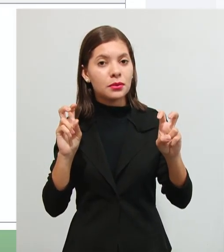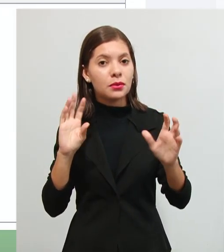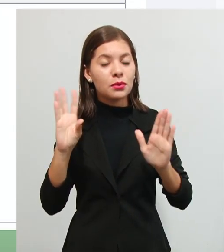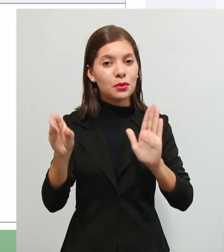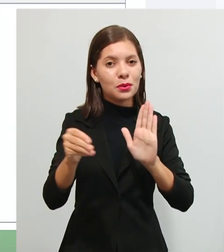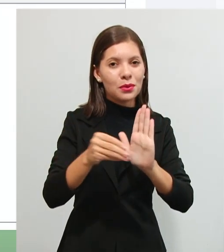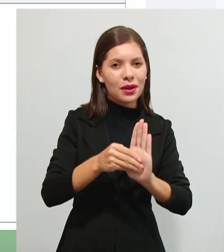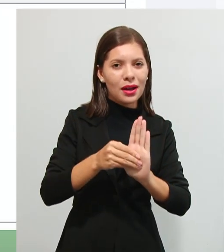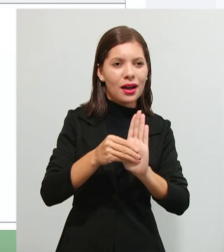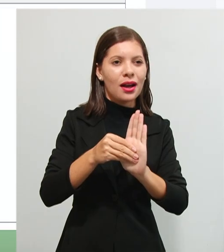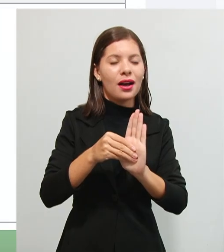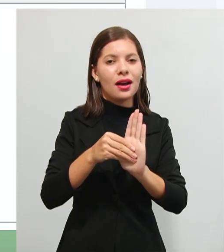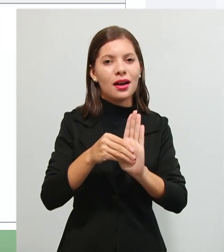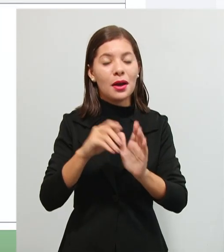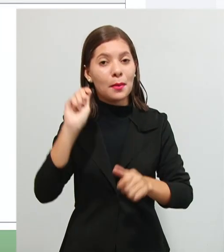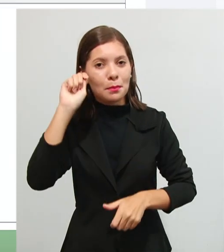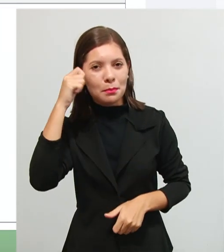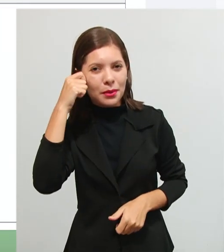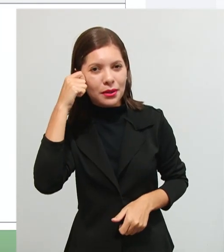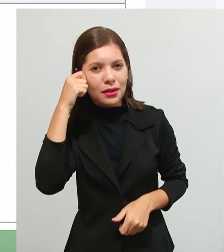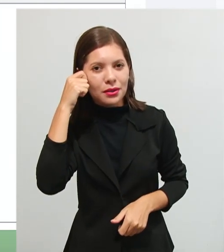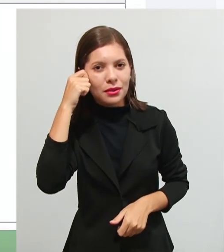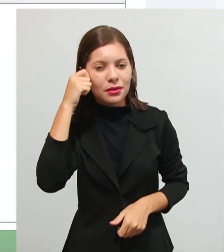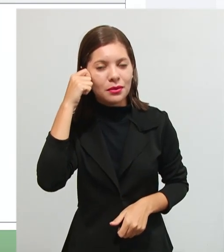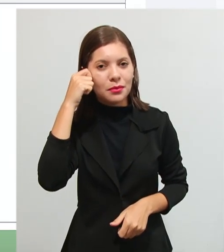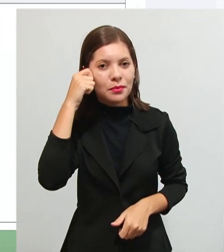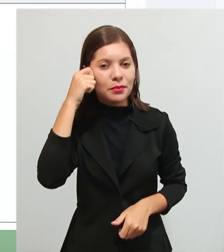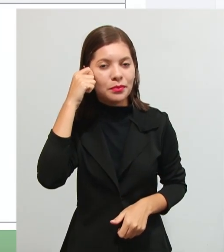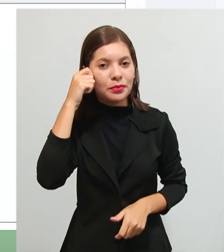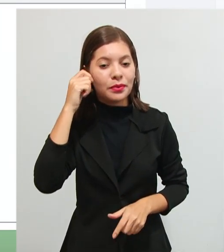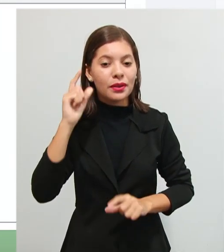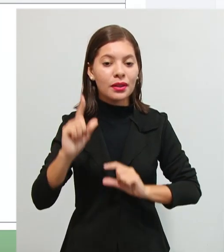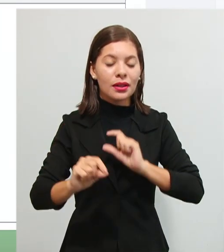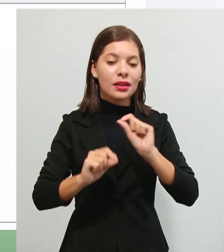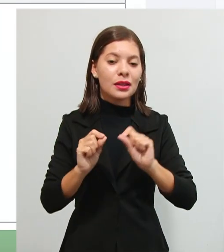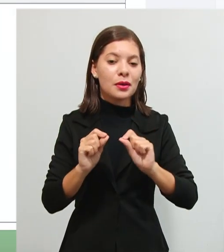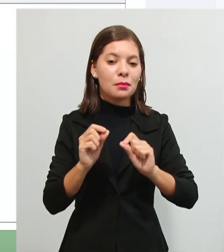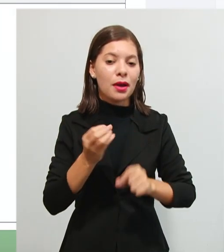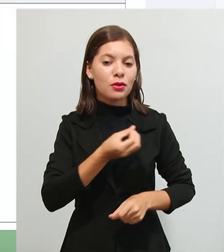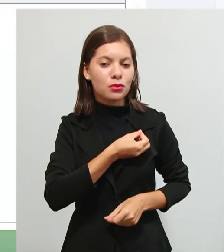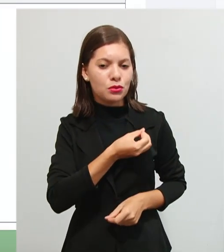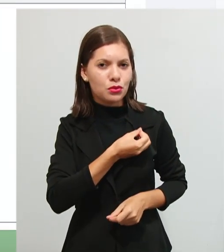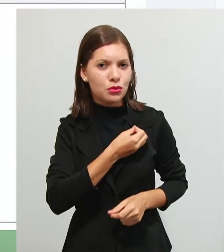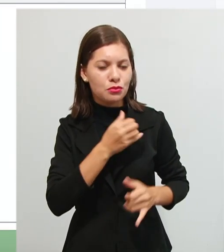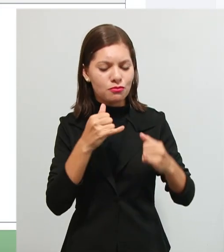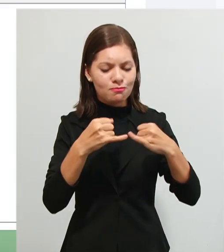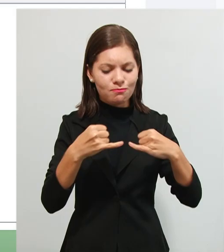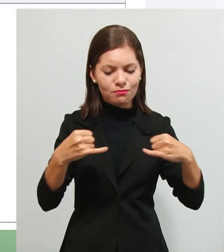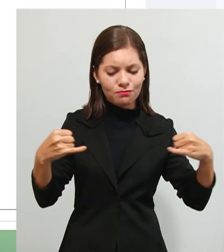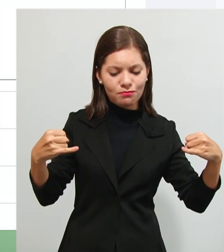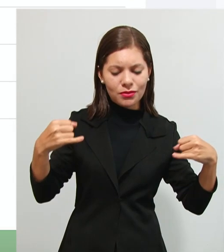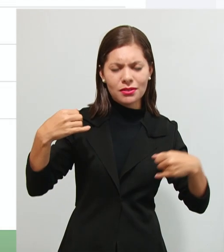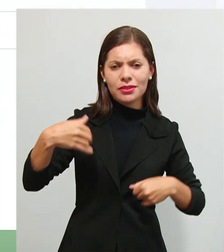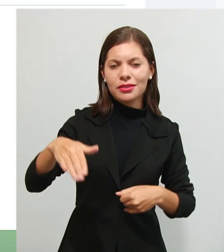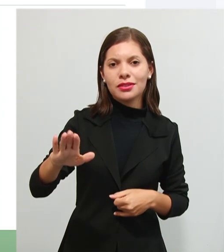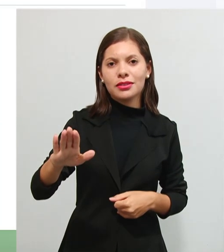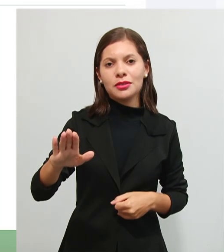em negrito, itálico, a questão de listas numeradas, alinhamento, etc.